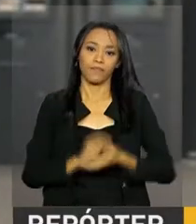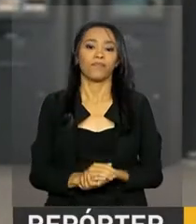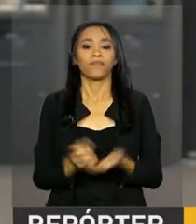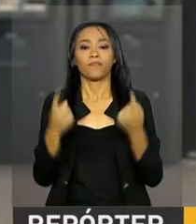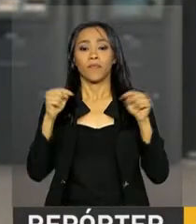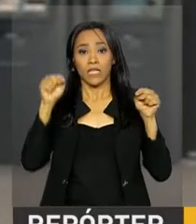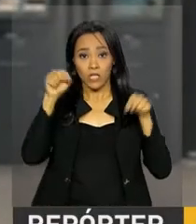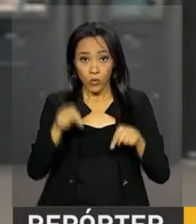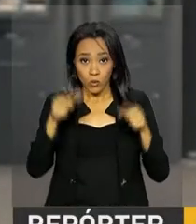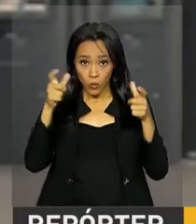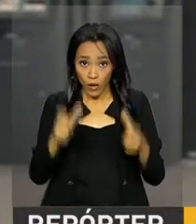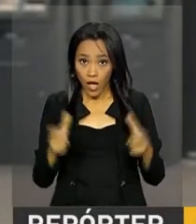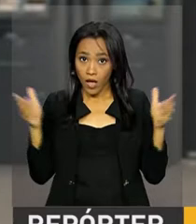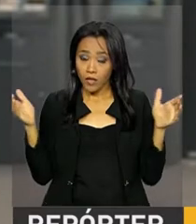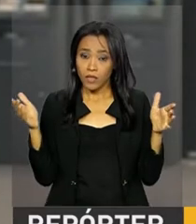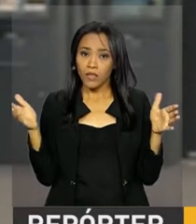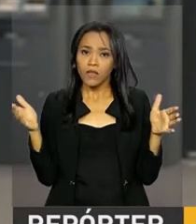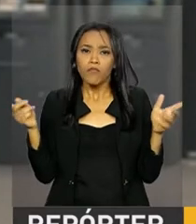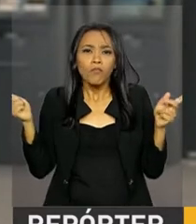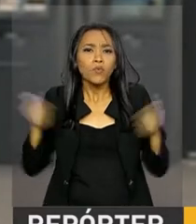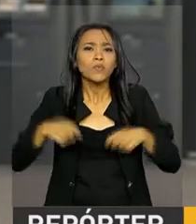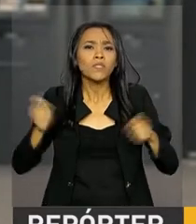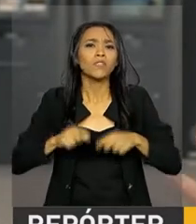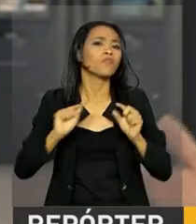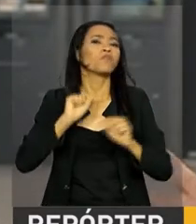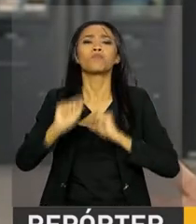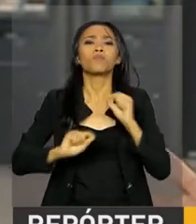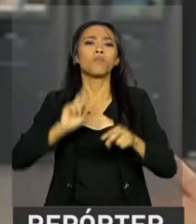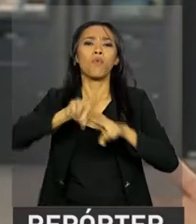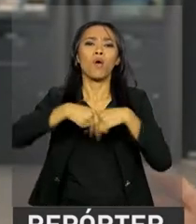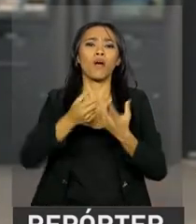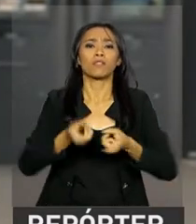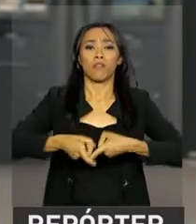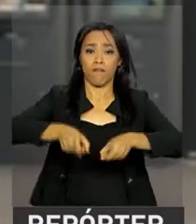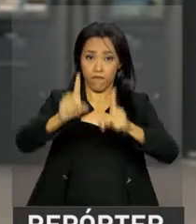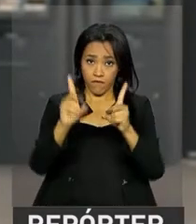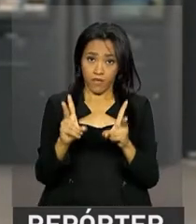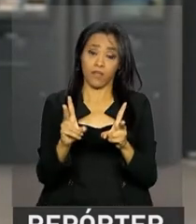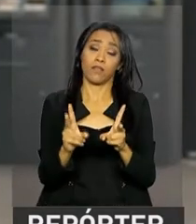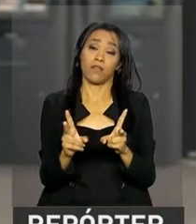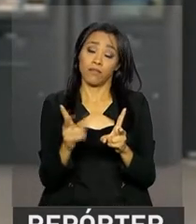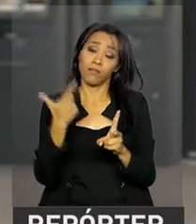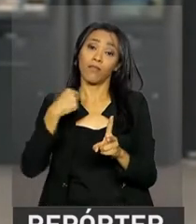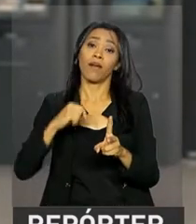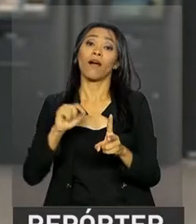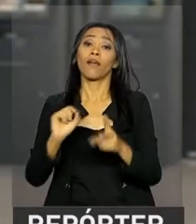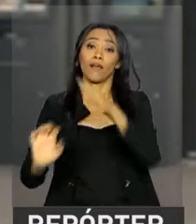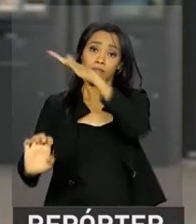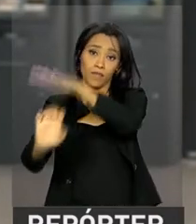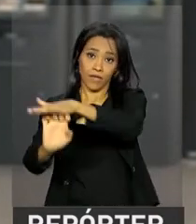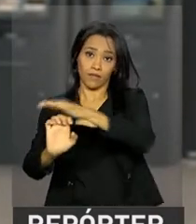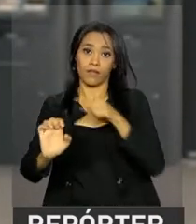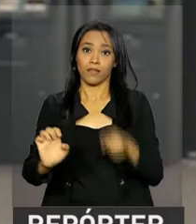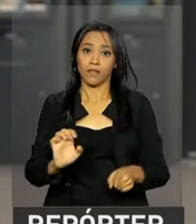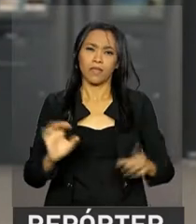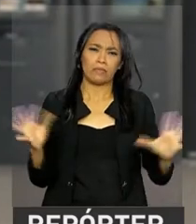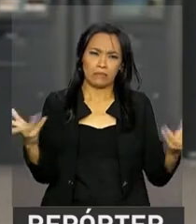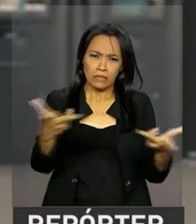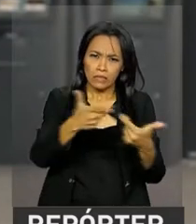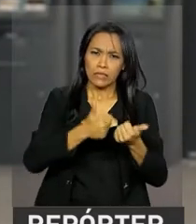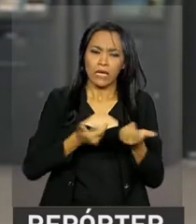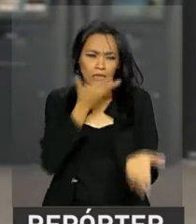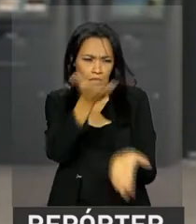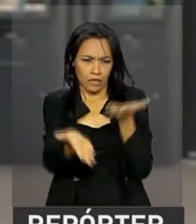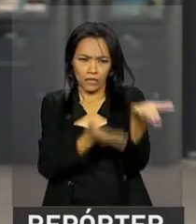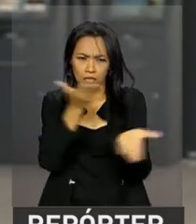relativamente curto de tempo só foi possível por causa da concessão do aeroporto à iniciativa privada e mais eficiência melhora no